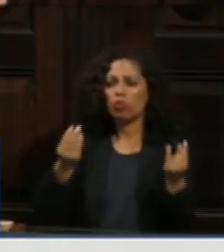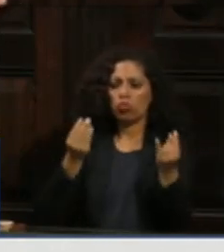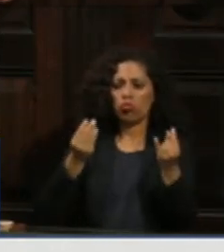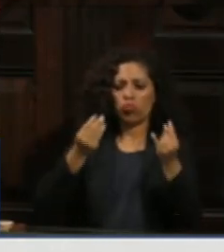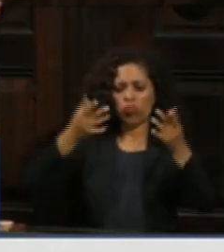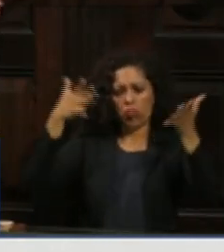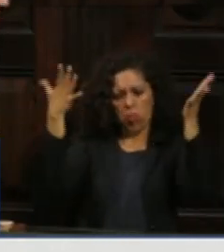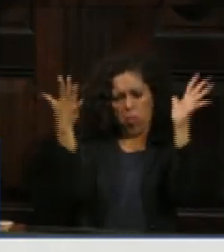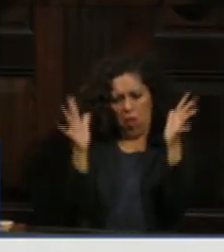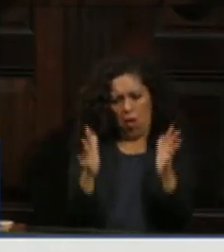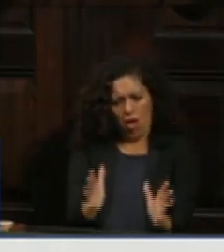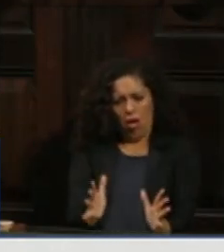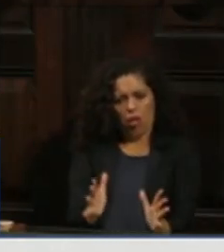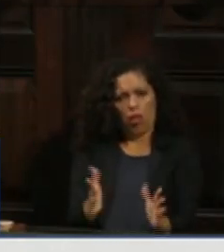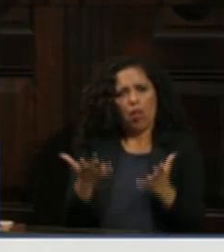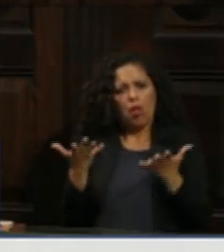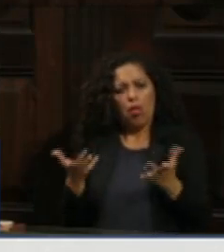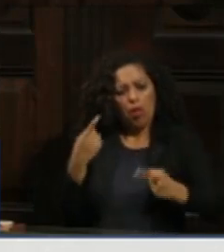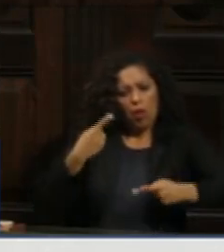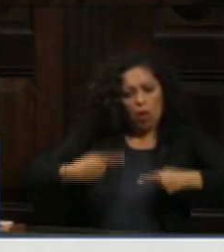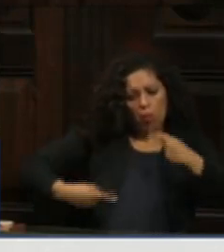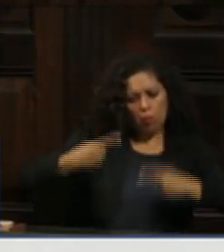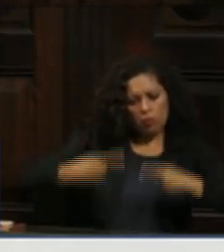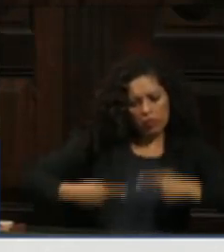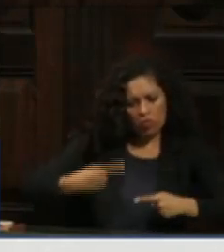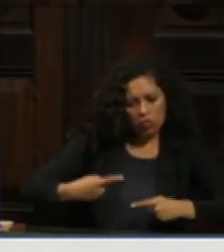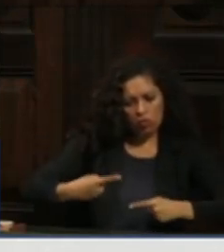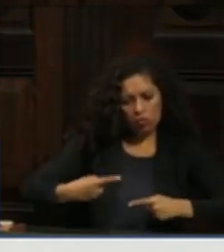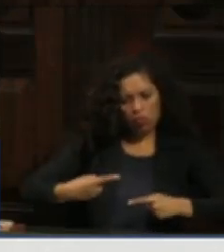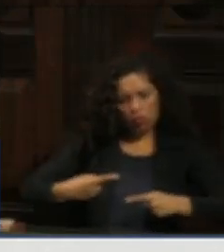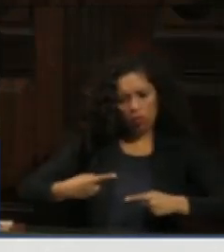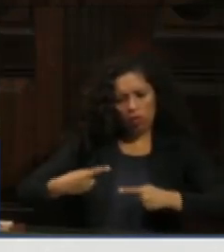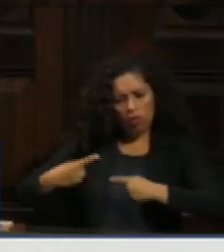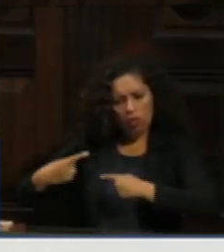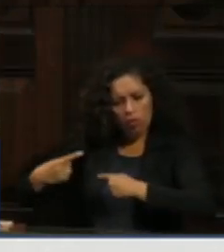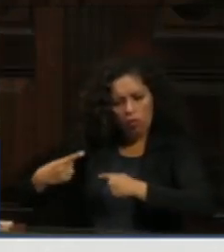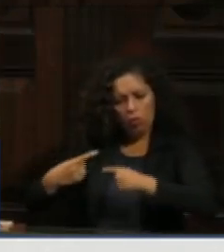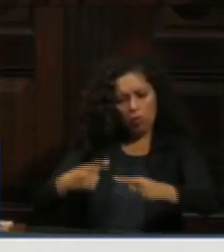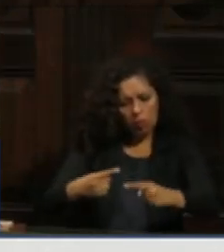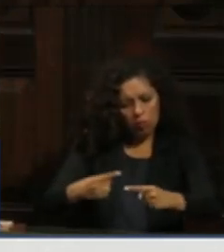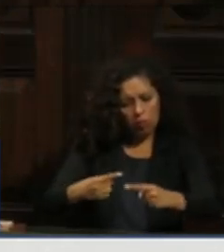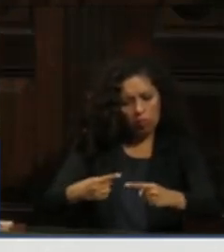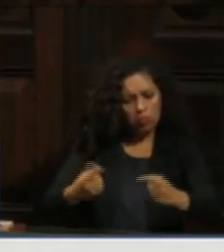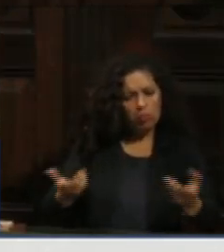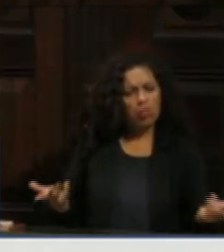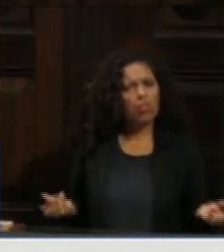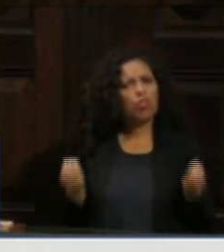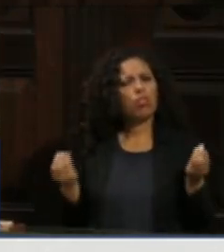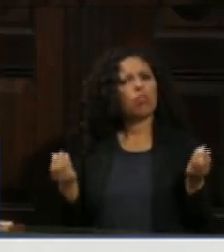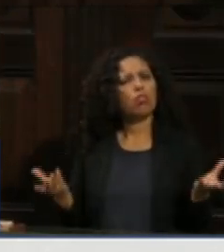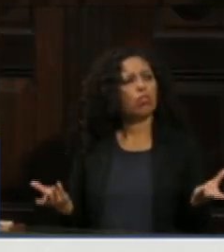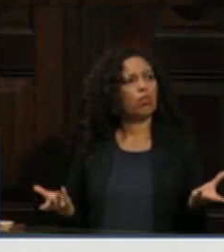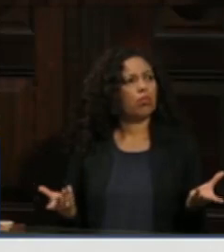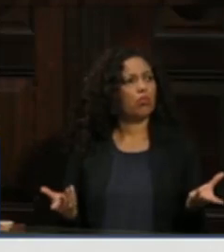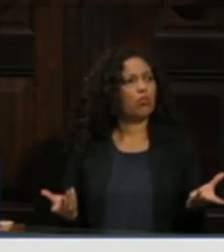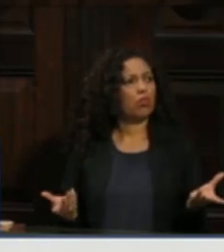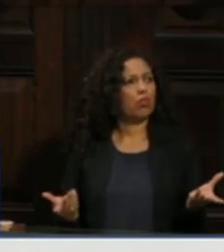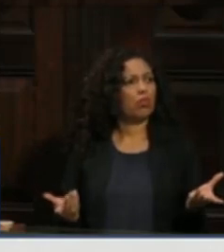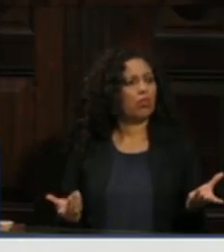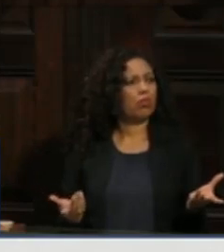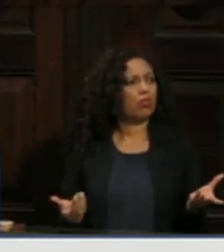democrático, do jogo político. Todos nós que enfrentamos as urnas sabemos que essa é a regra. Mas o que temos